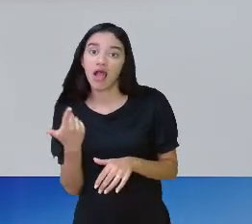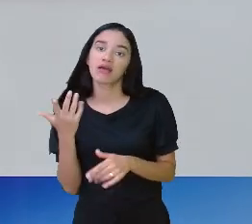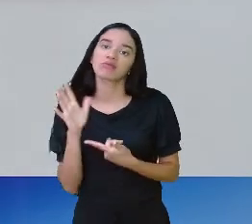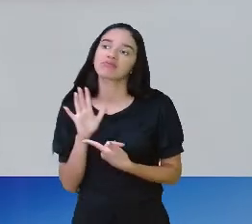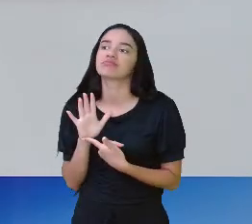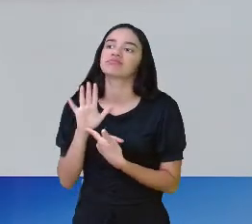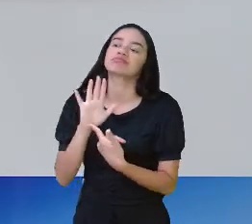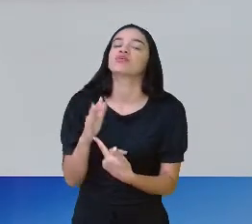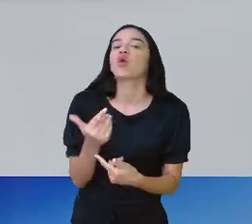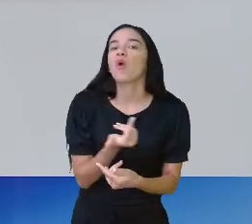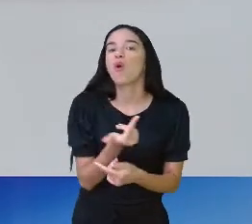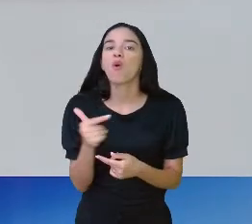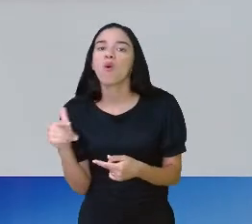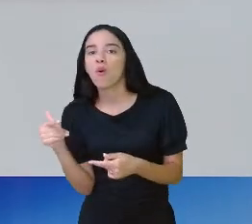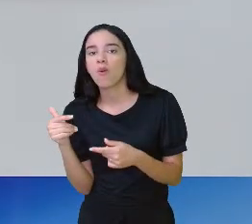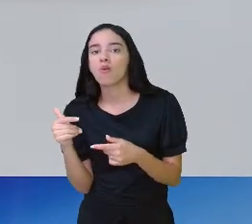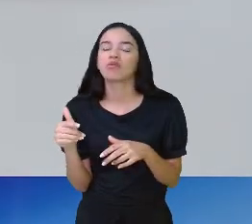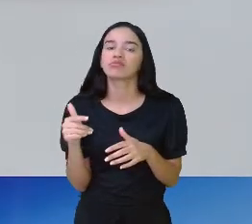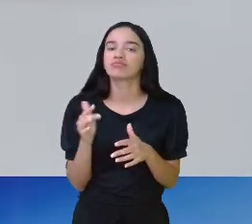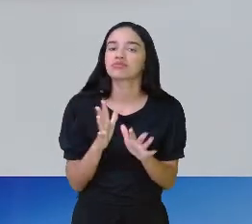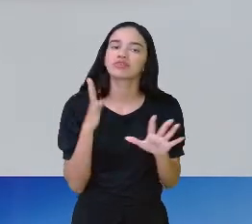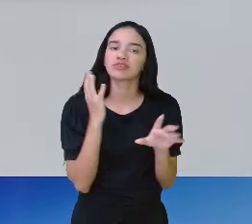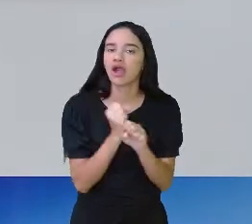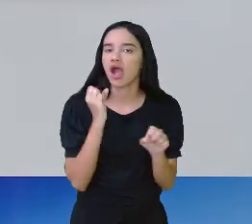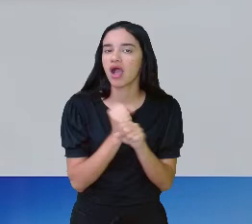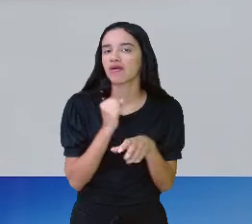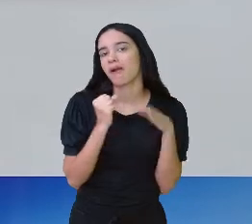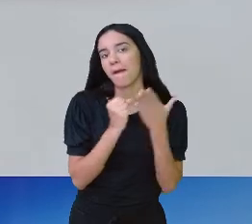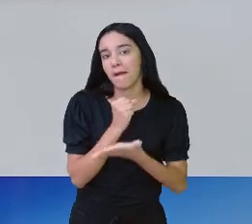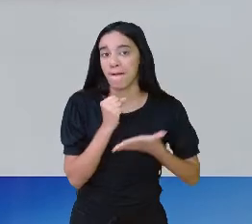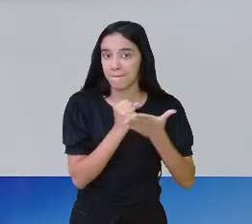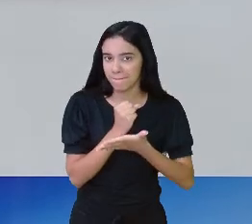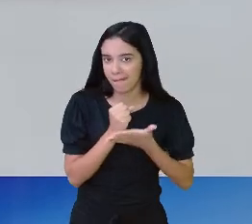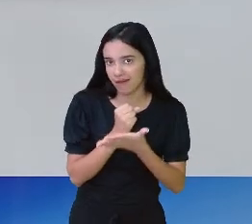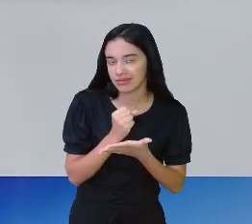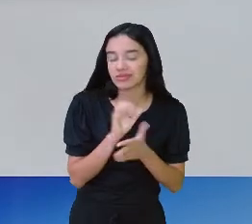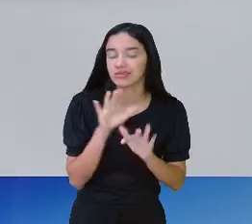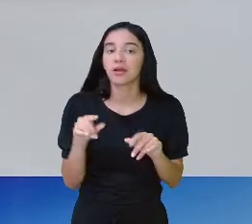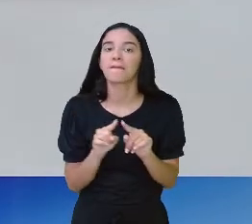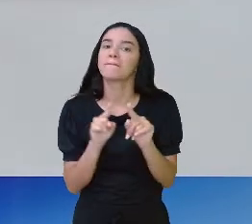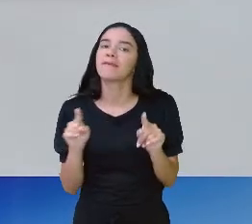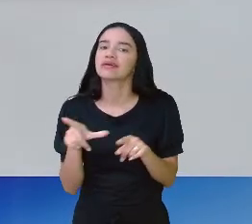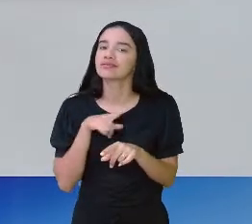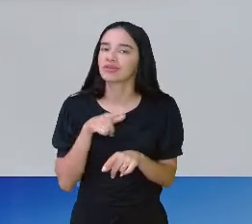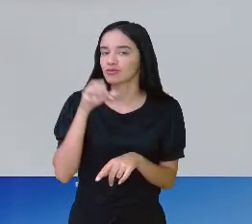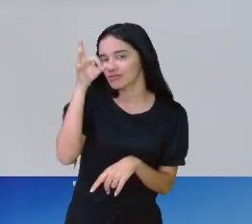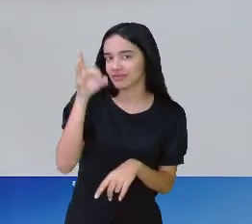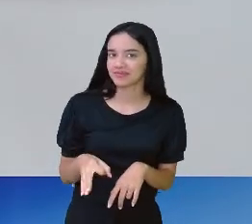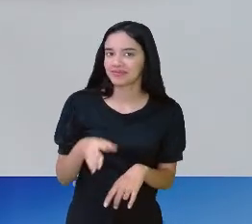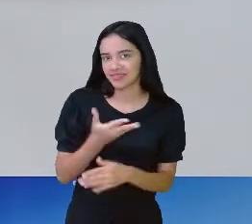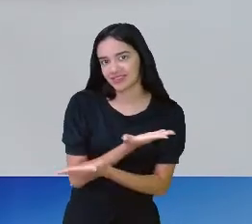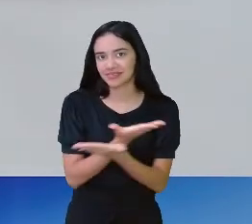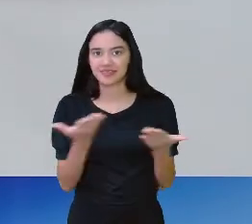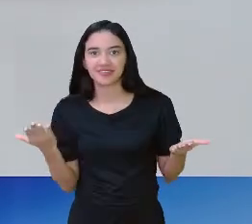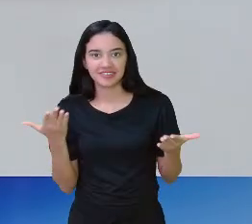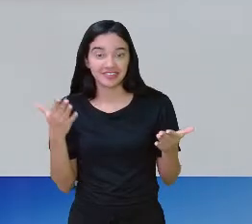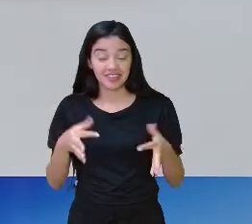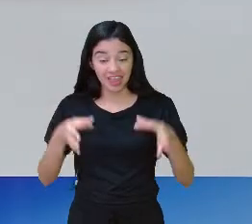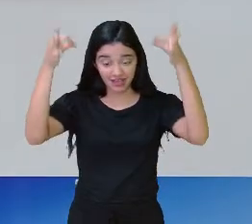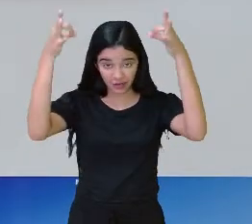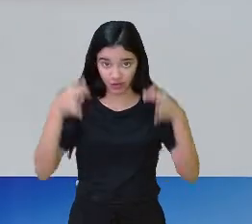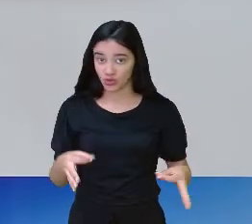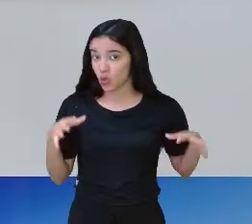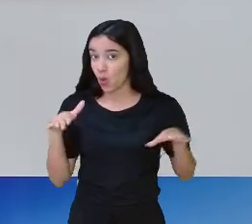né, outras continhas básicas, mas que eu tenho certeza que vocês vão